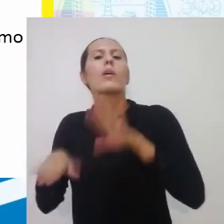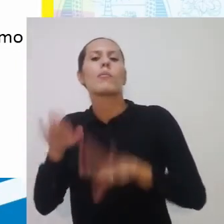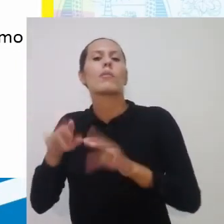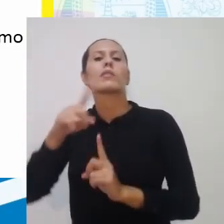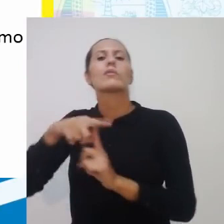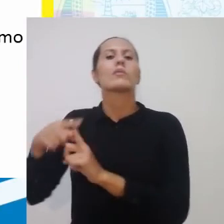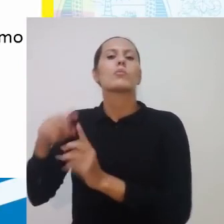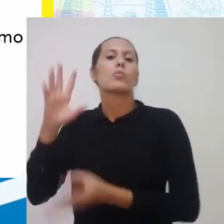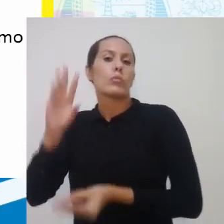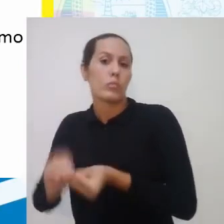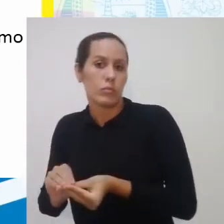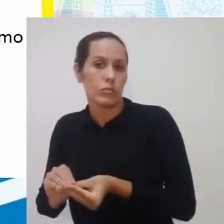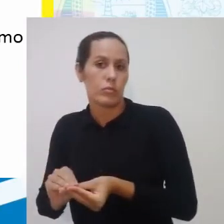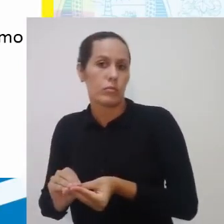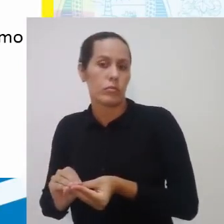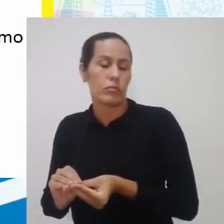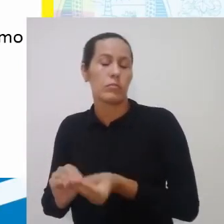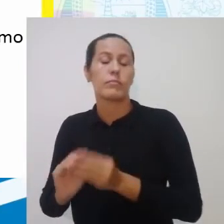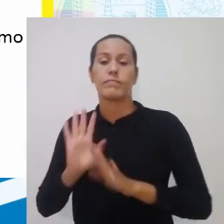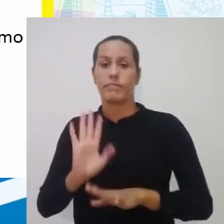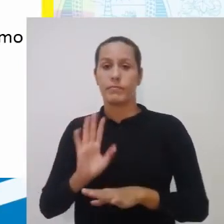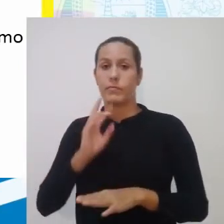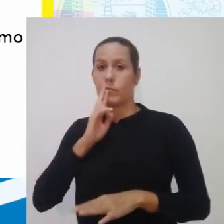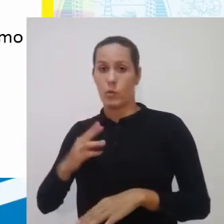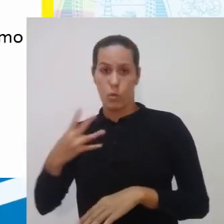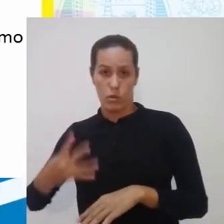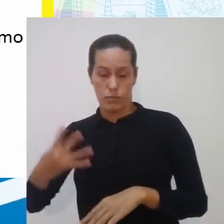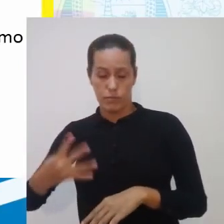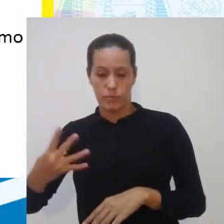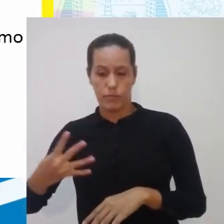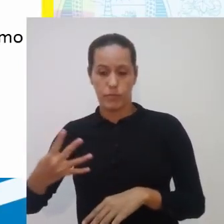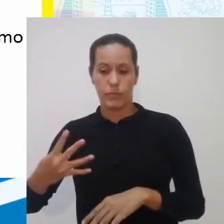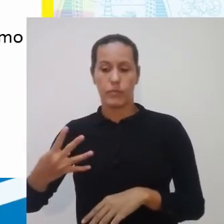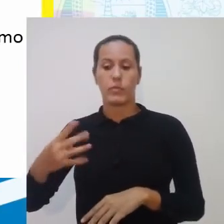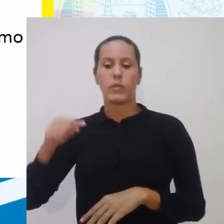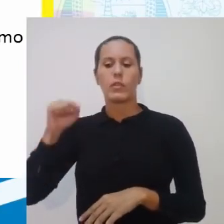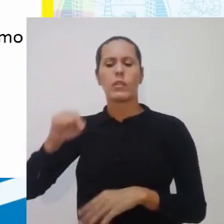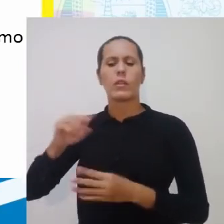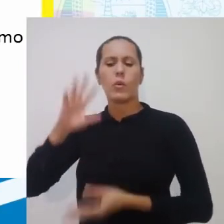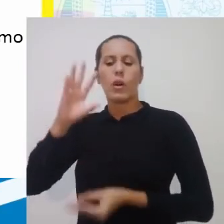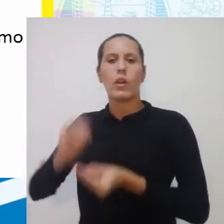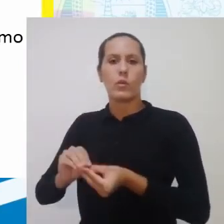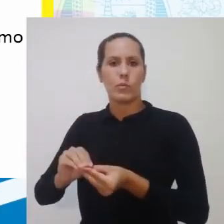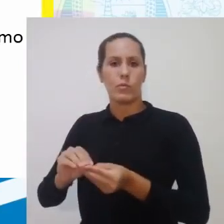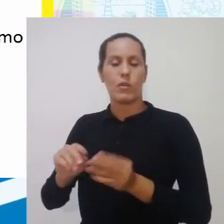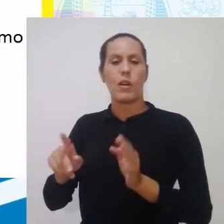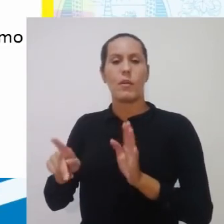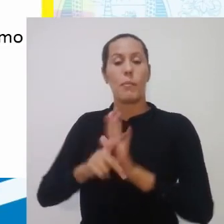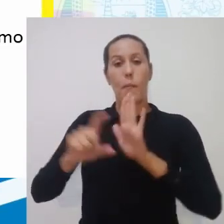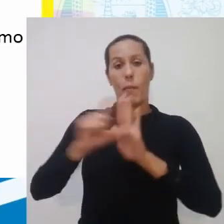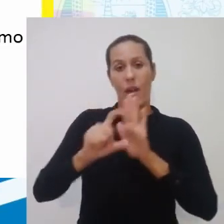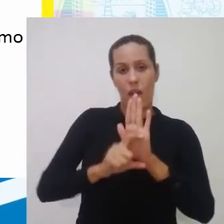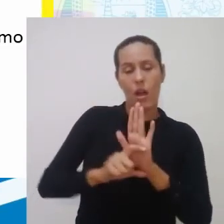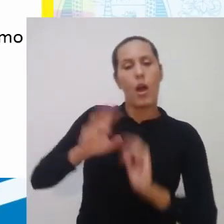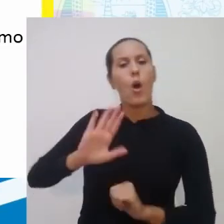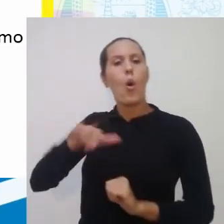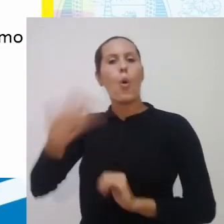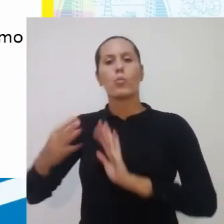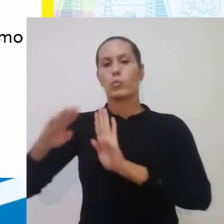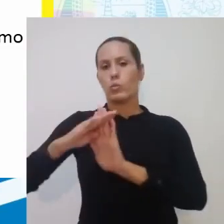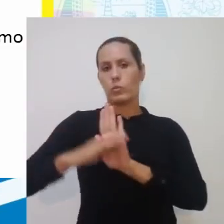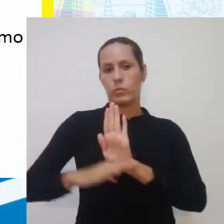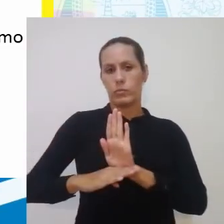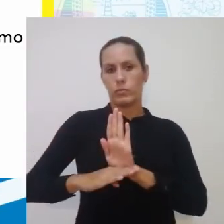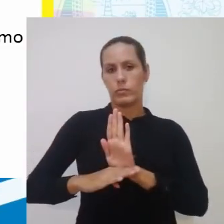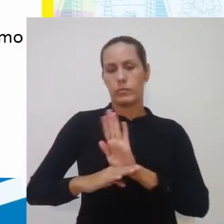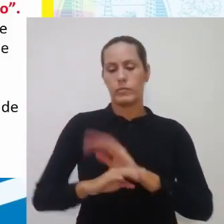quer resumir? Quarto, o resumo feito pelo meme está no formato de parágrafos ou está no formato